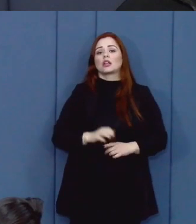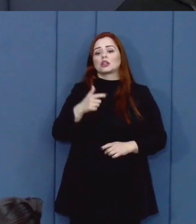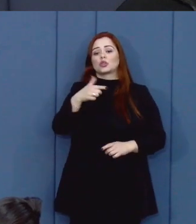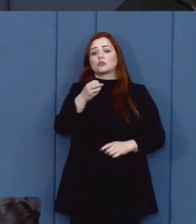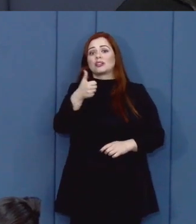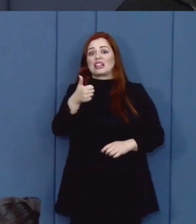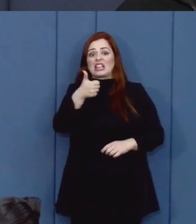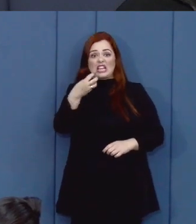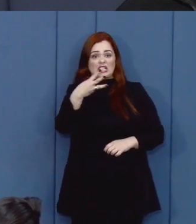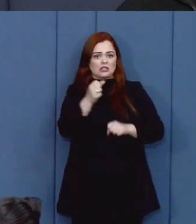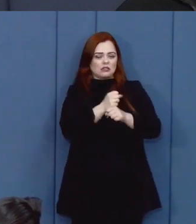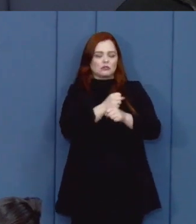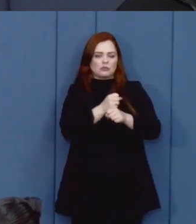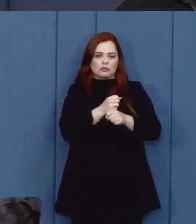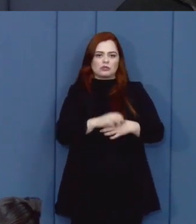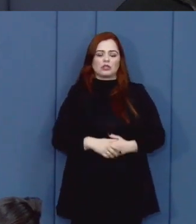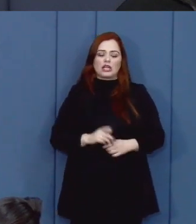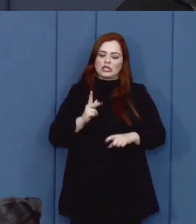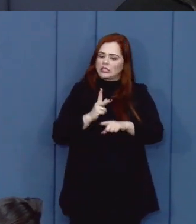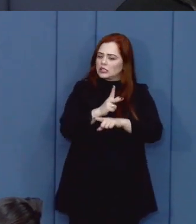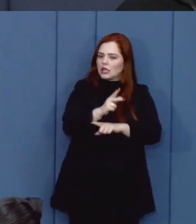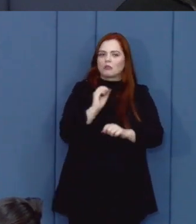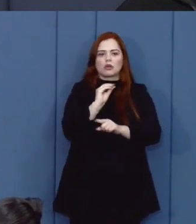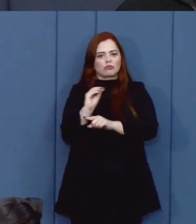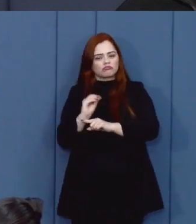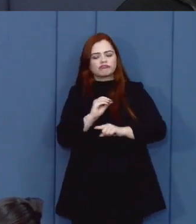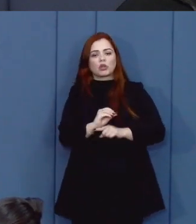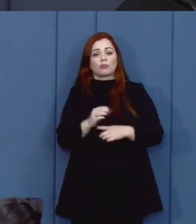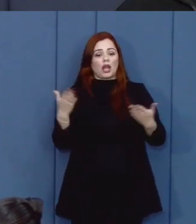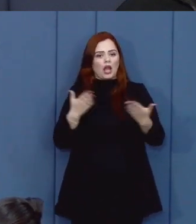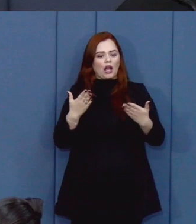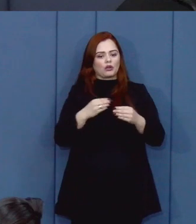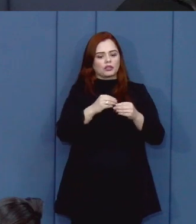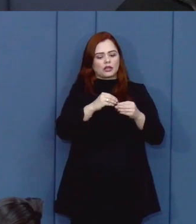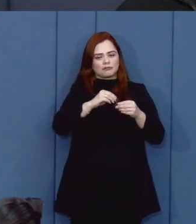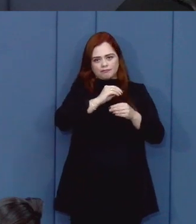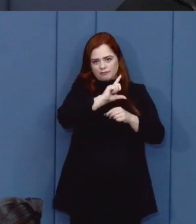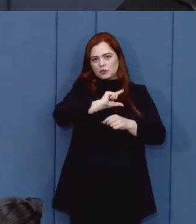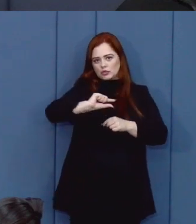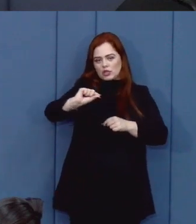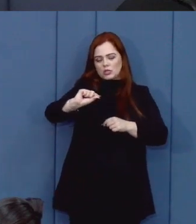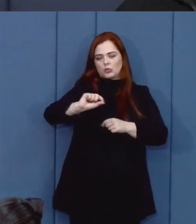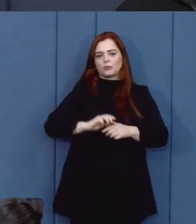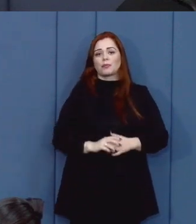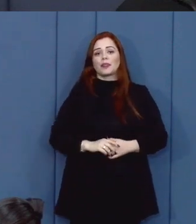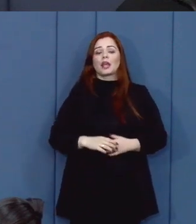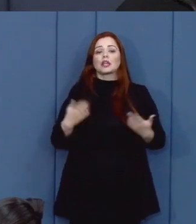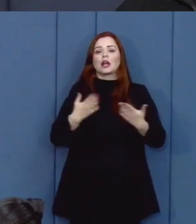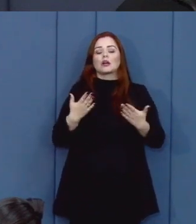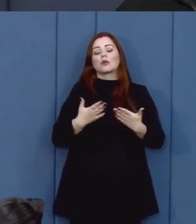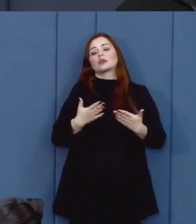Há 13 anos que ele esteve à frente, agora ele está se afastando e está